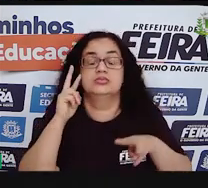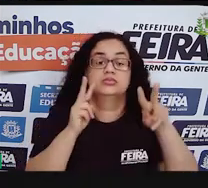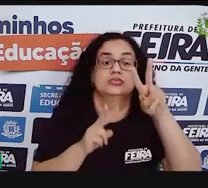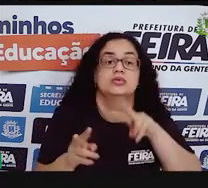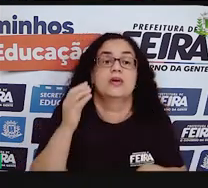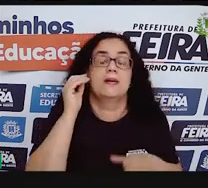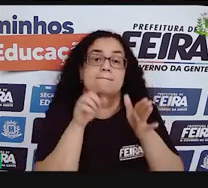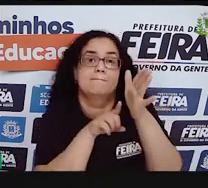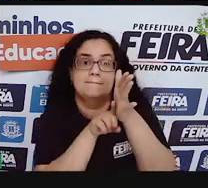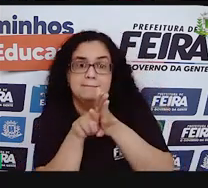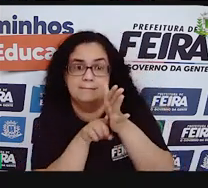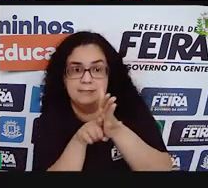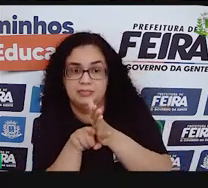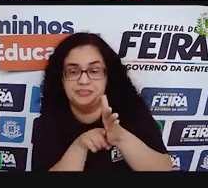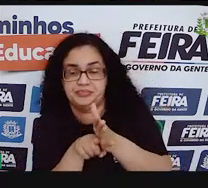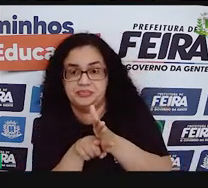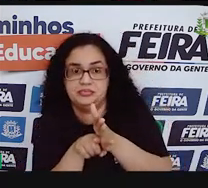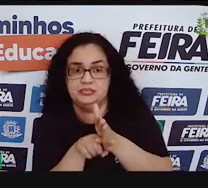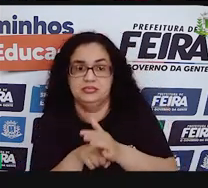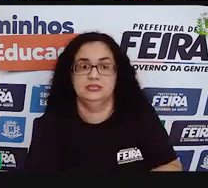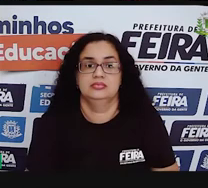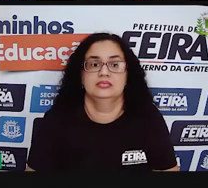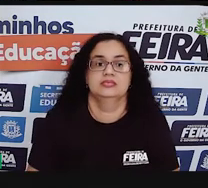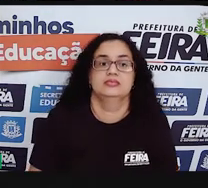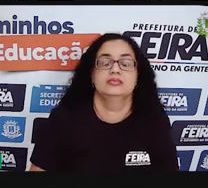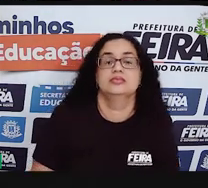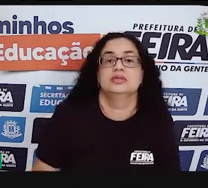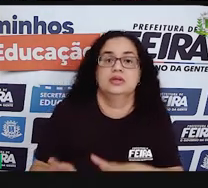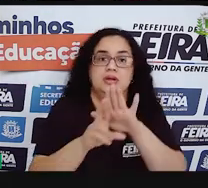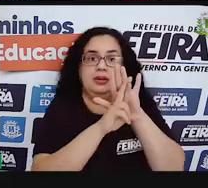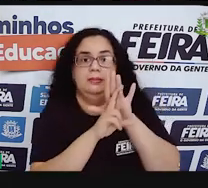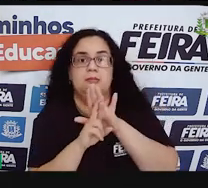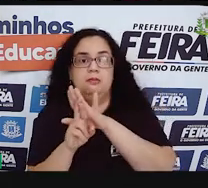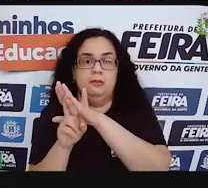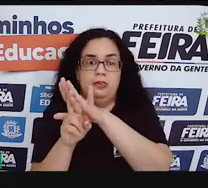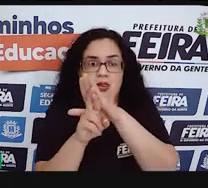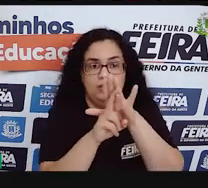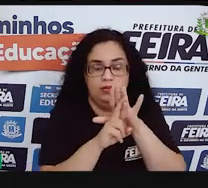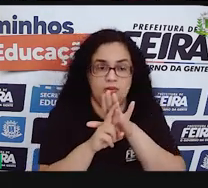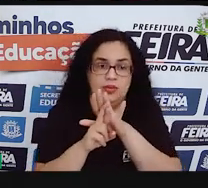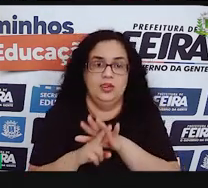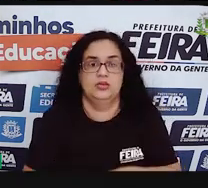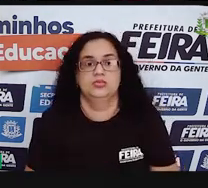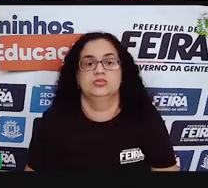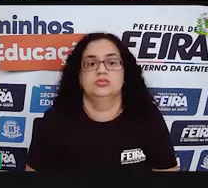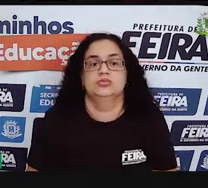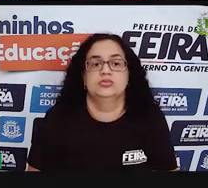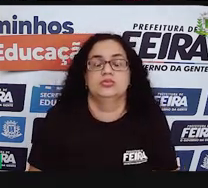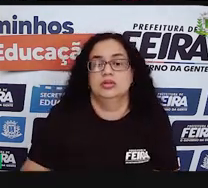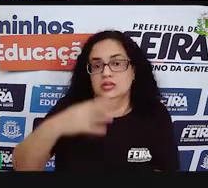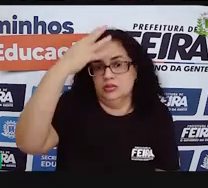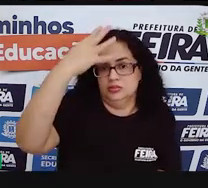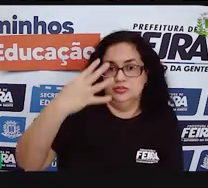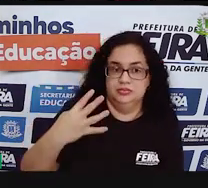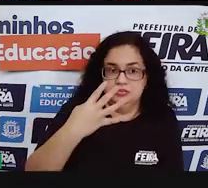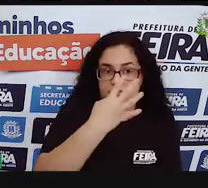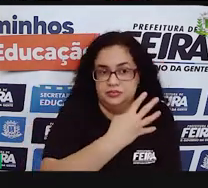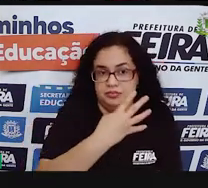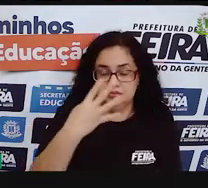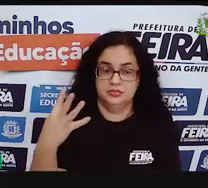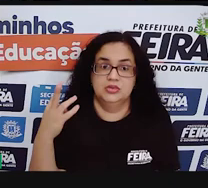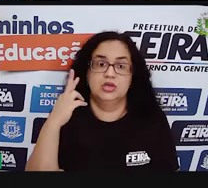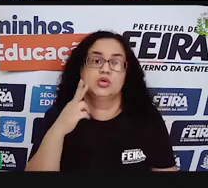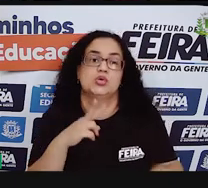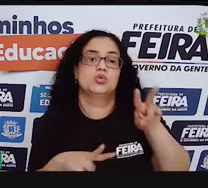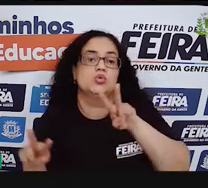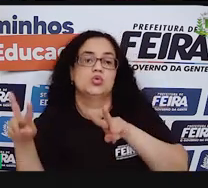de uma pesquisa feita, mostrados, né, sendo representados através da tabela. E a gente